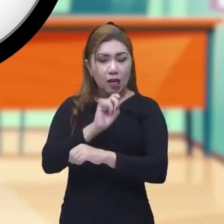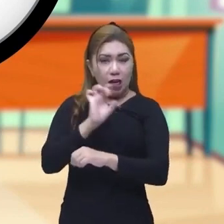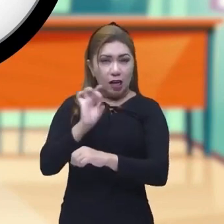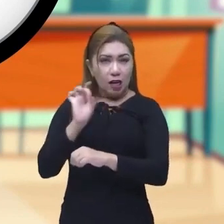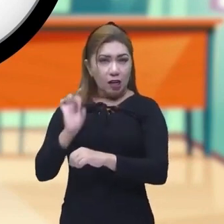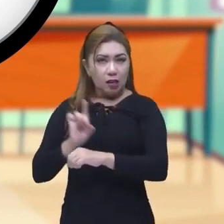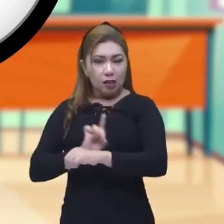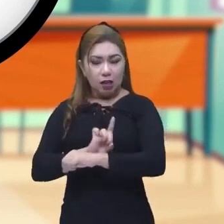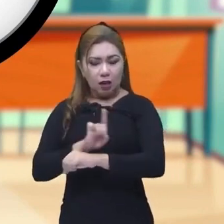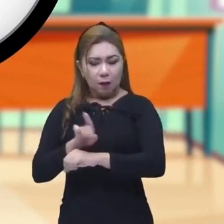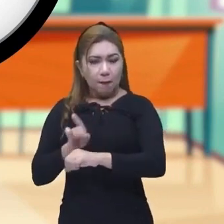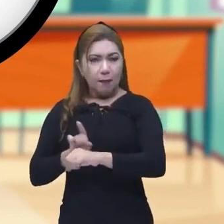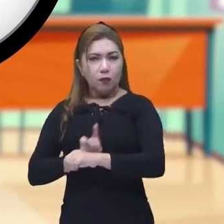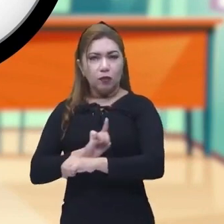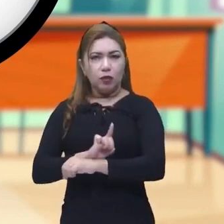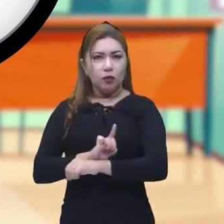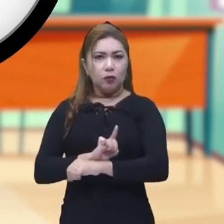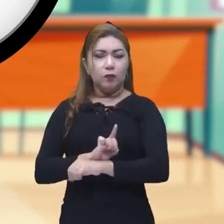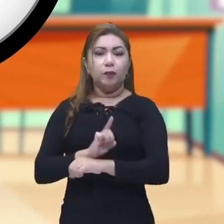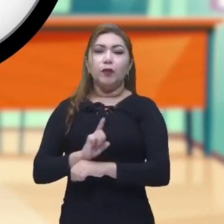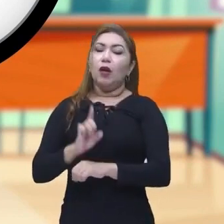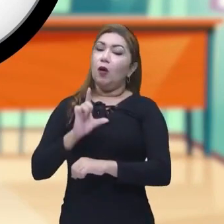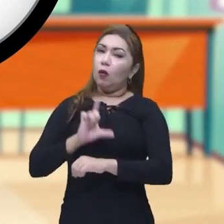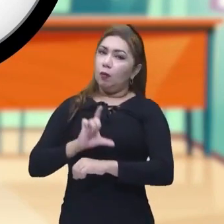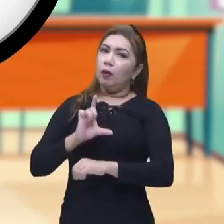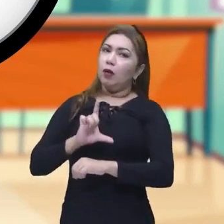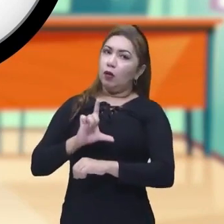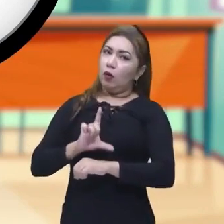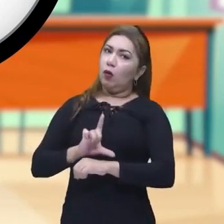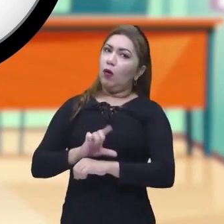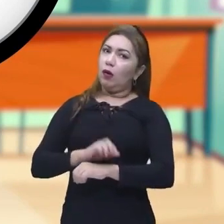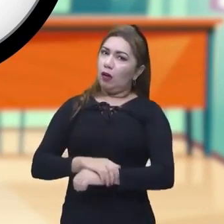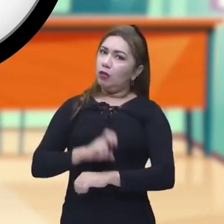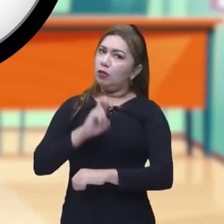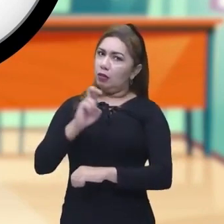dificuldade, tá certo? Agora, o maior você tem que prestar atenção que ele é de 5 em 5, tá ok?